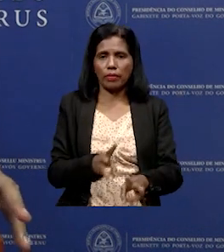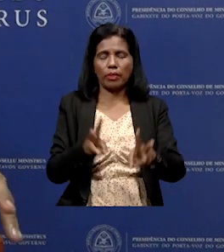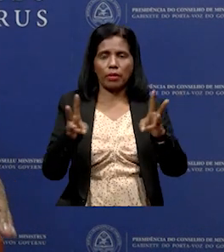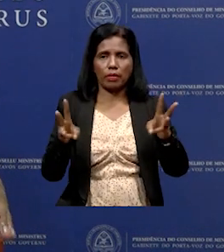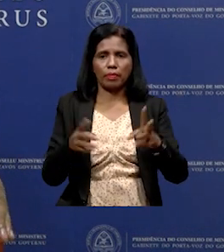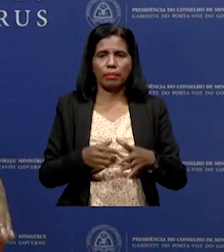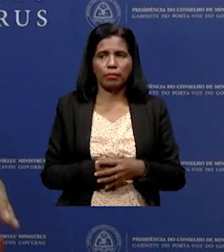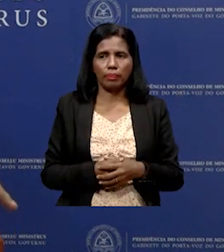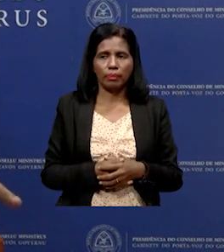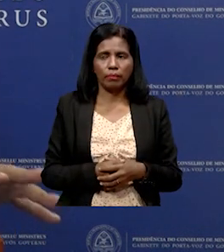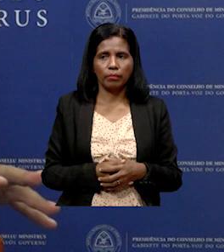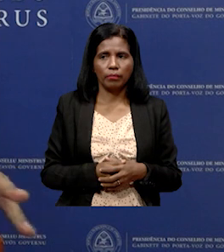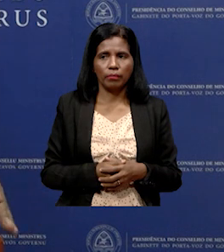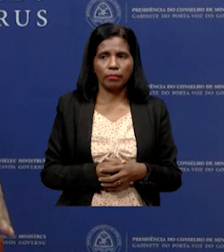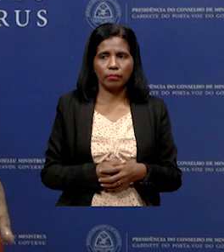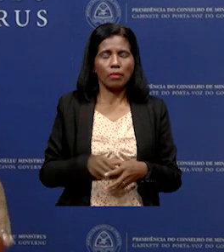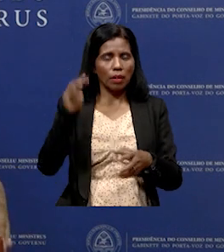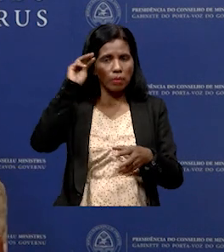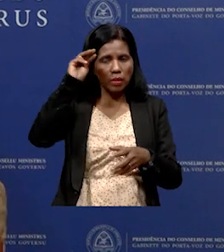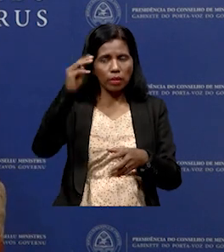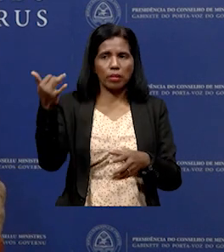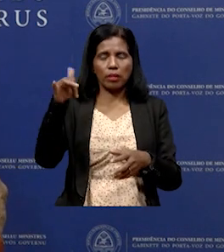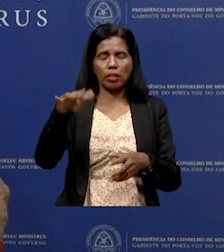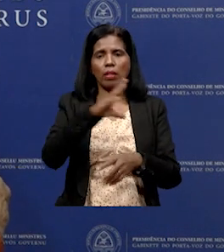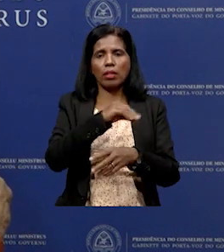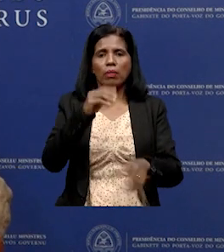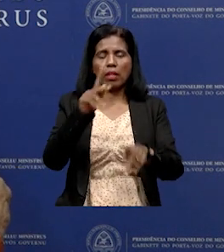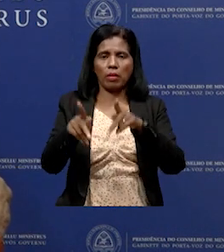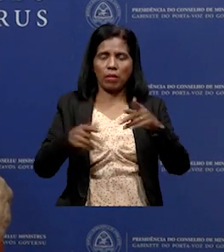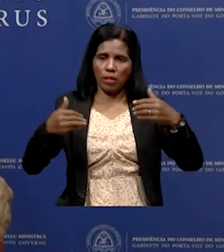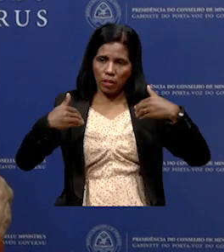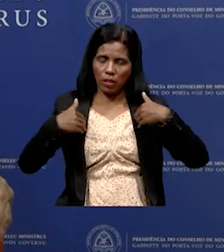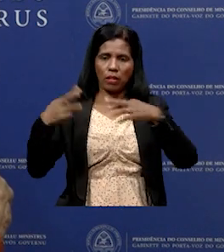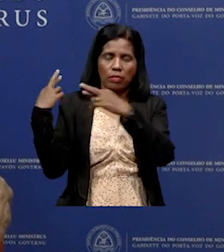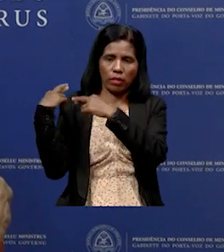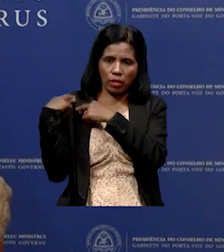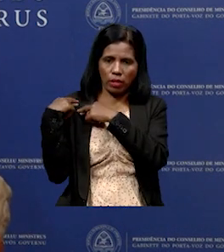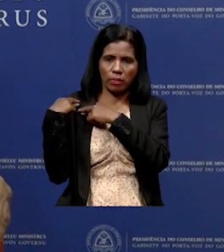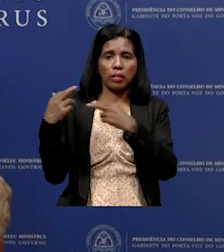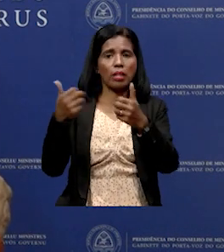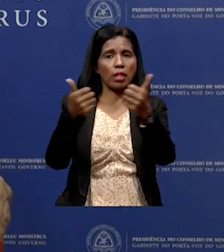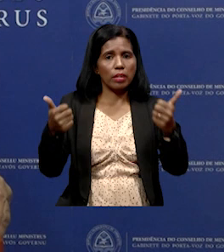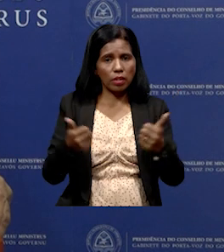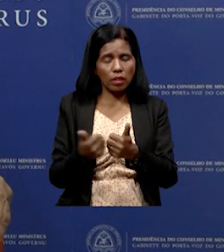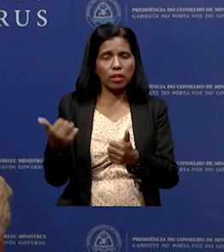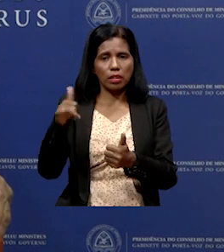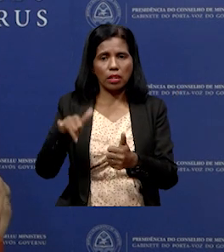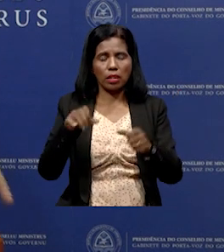ir ao ministro, será? Não é uma hierarquia, mas é responsável, vai ir à agência, será? A